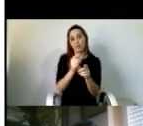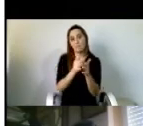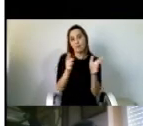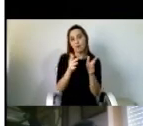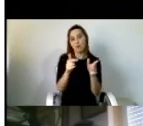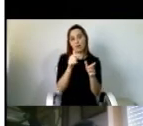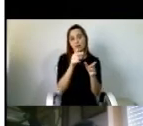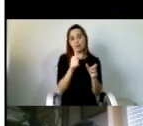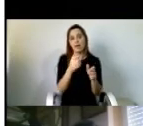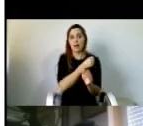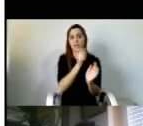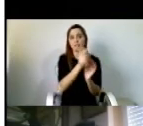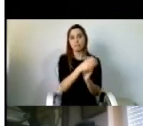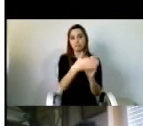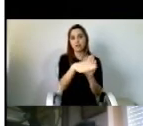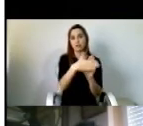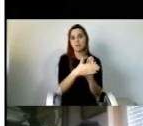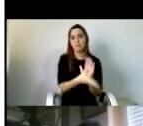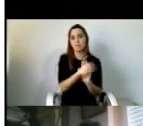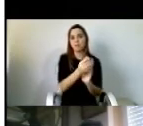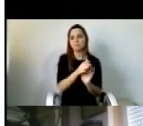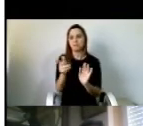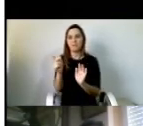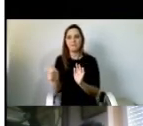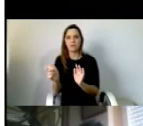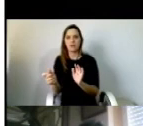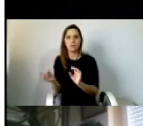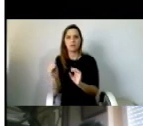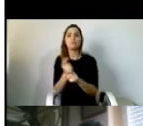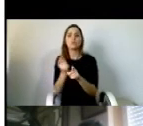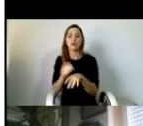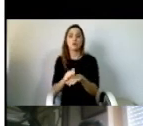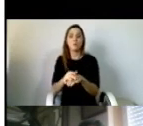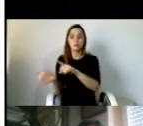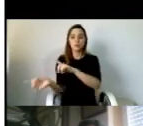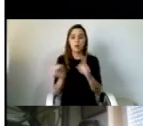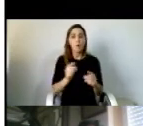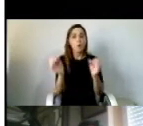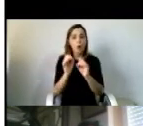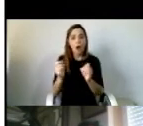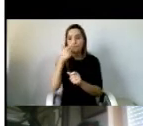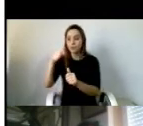como deslocar-se, não ter com quem ir, com a maior expressão, não receber